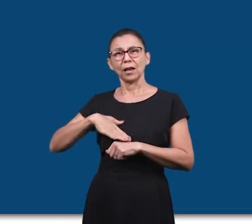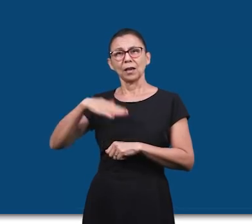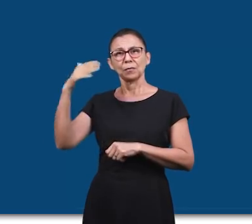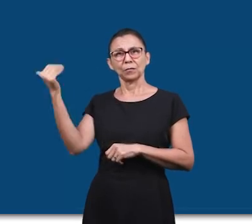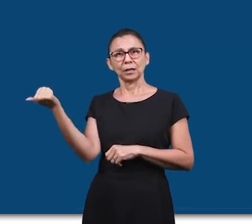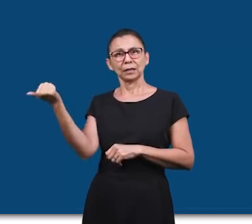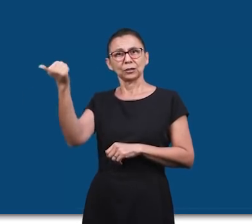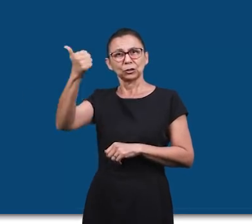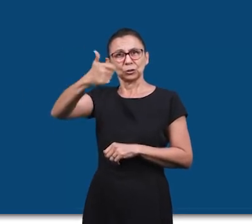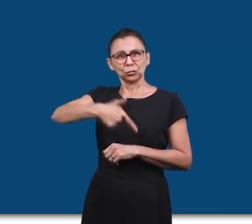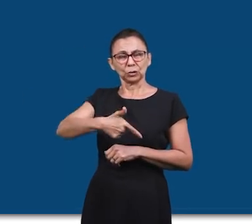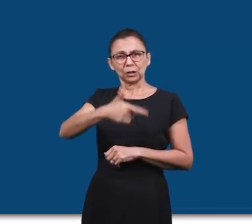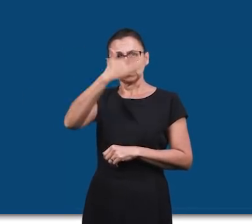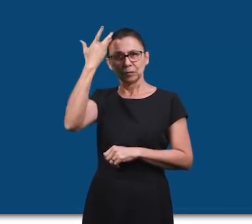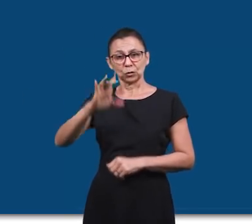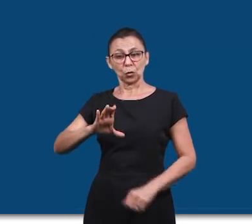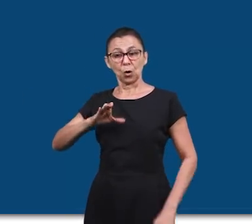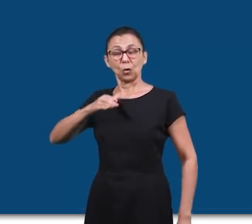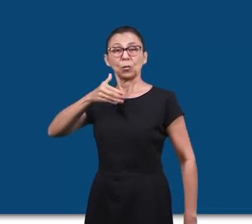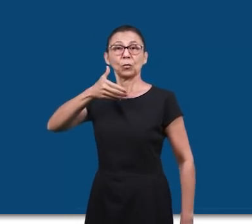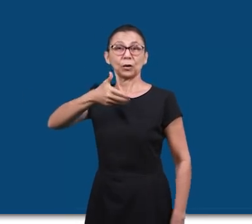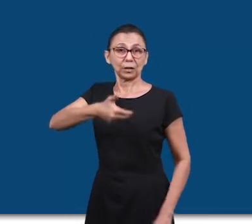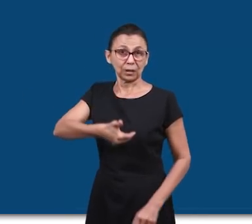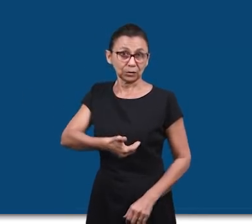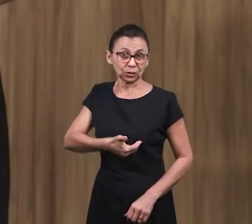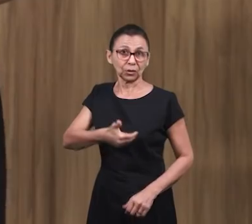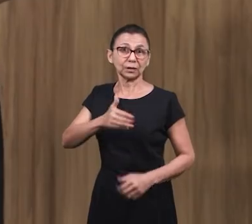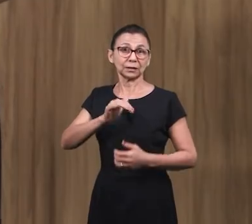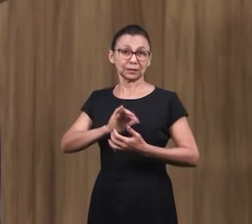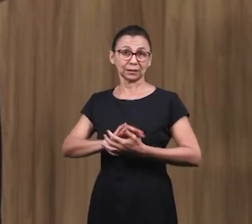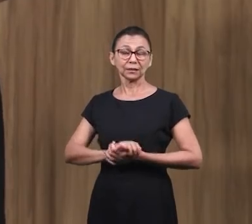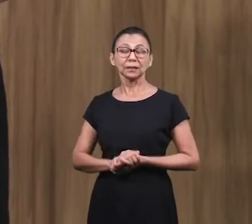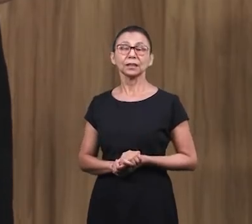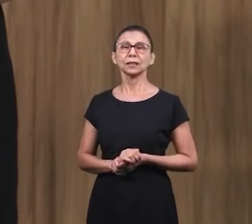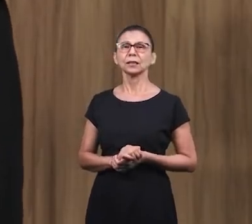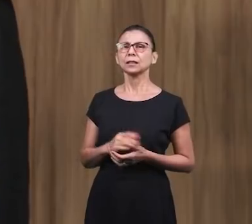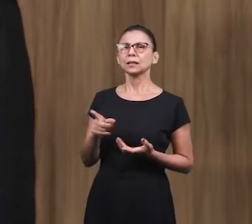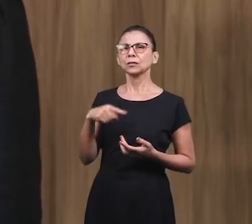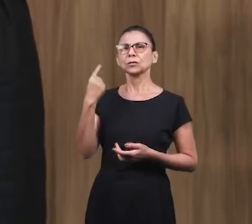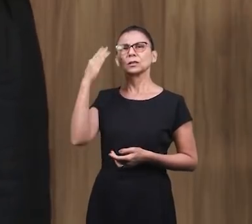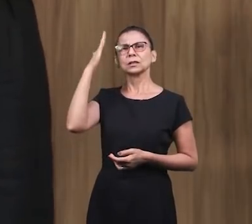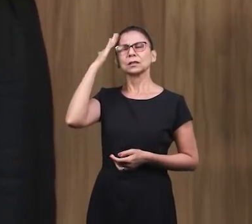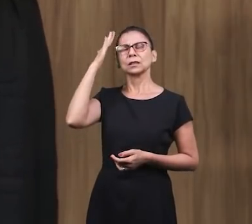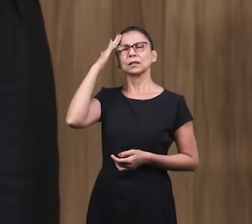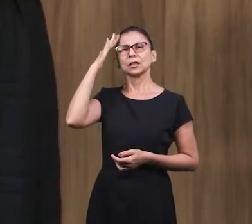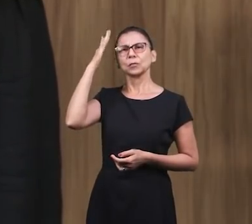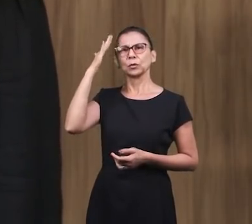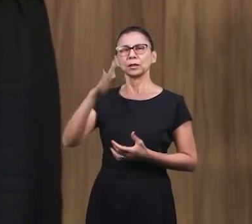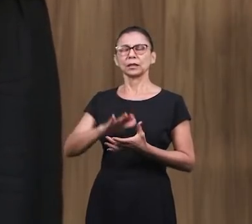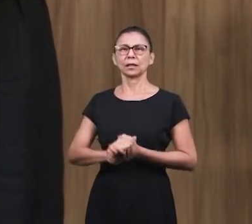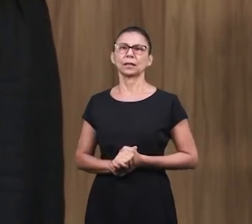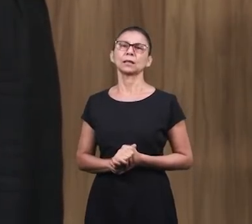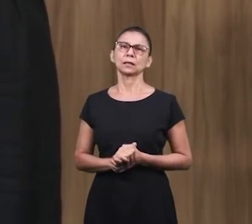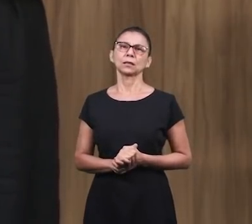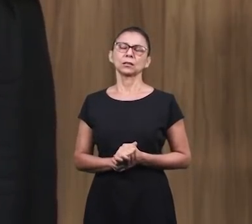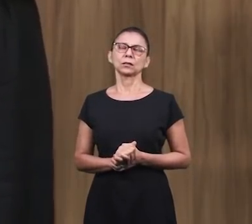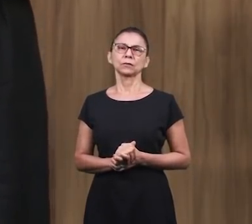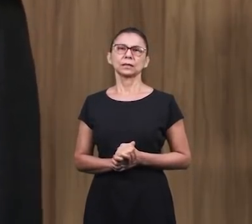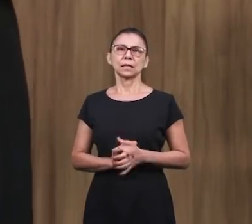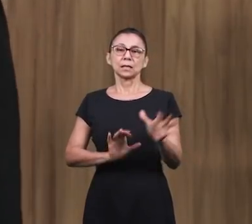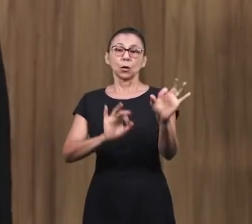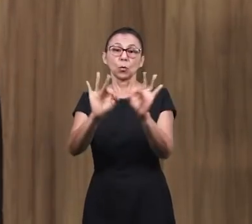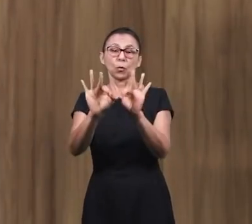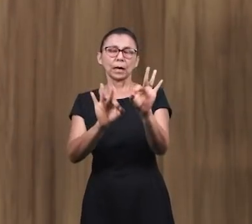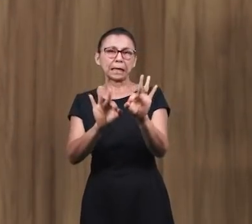uma cidade. Ou seja, pela palavra de Deus, podemos compreender que a autodisciplina é